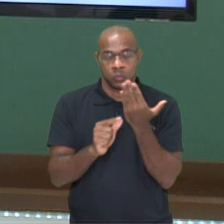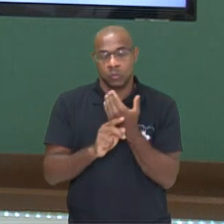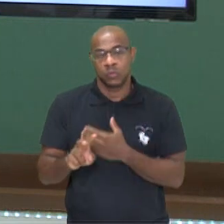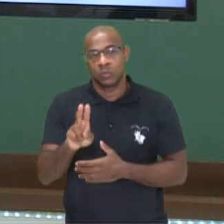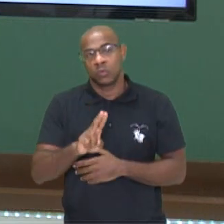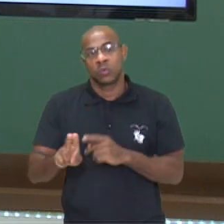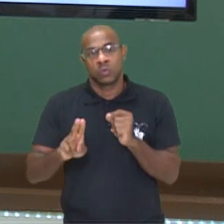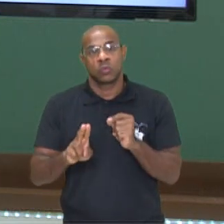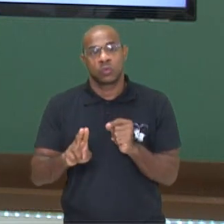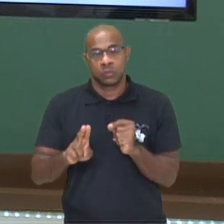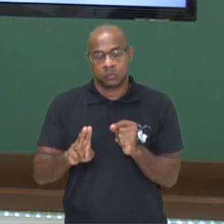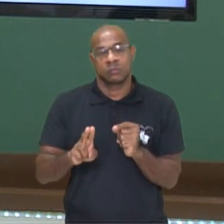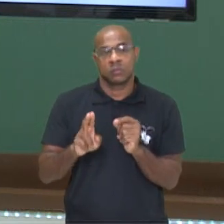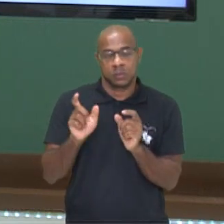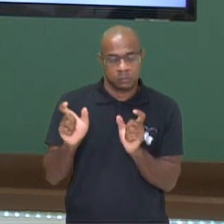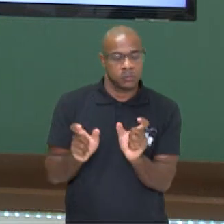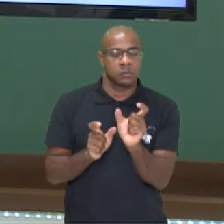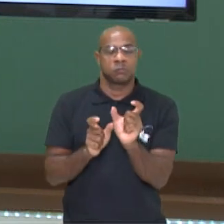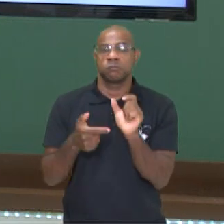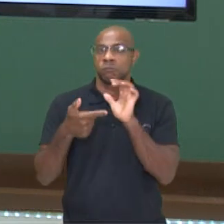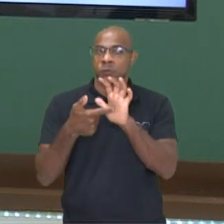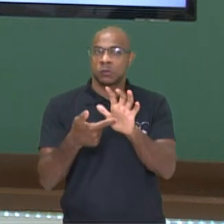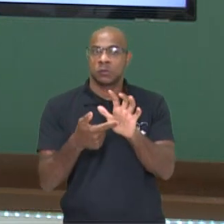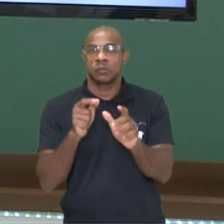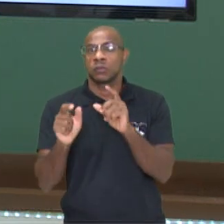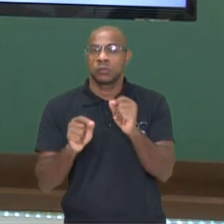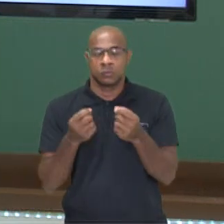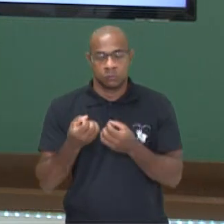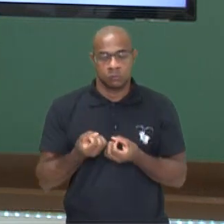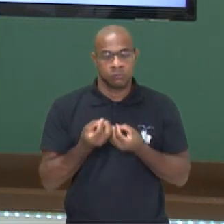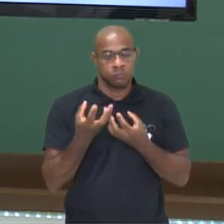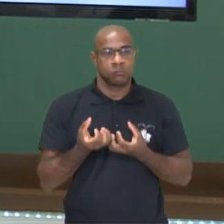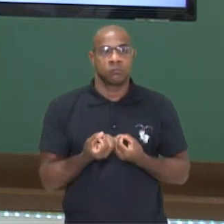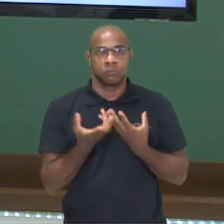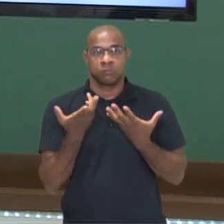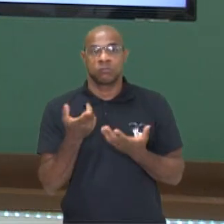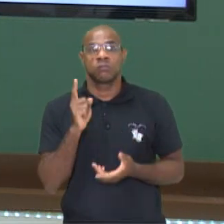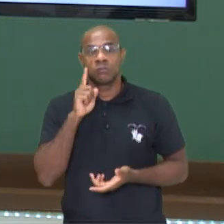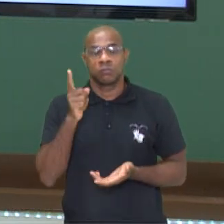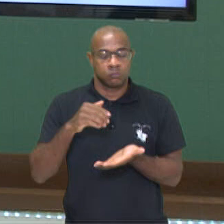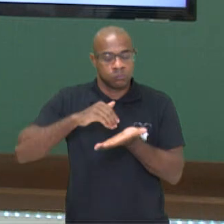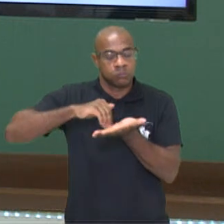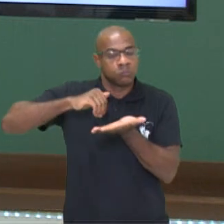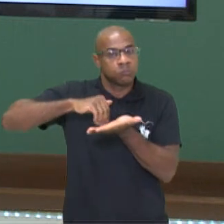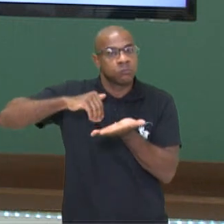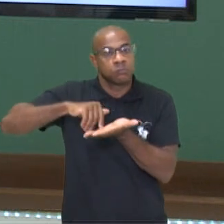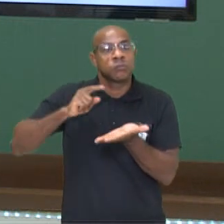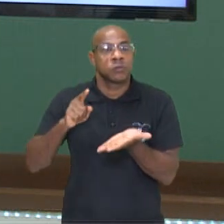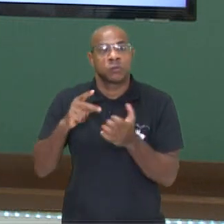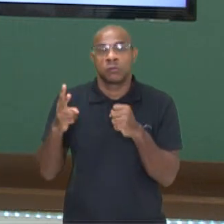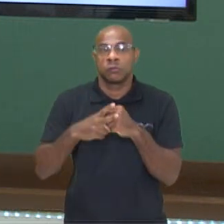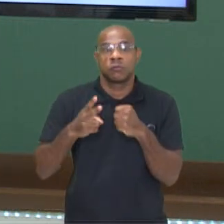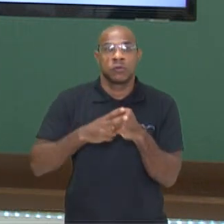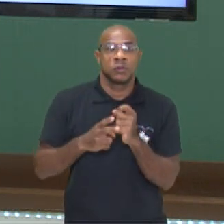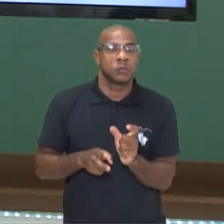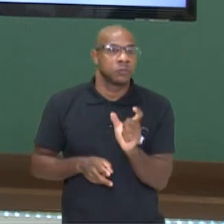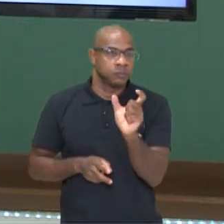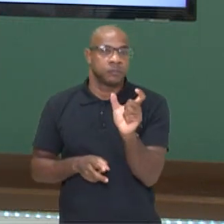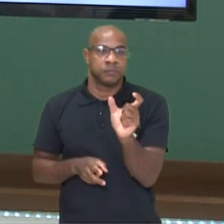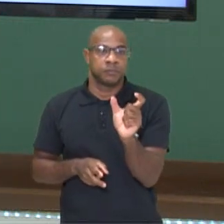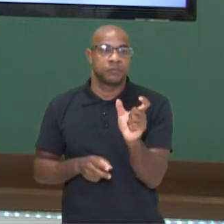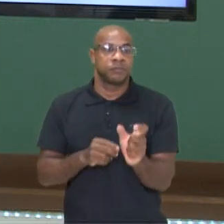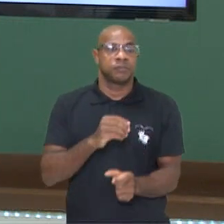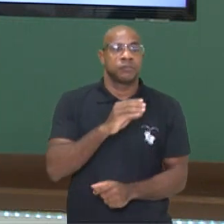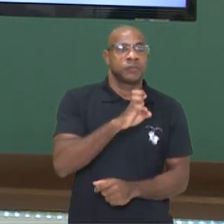eu lírico falasse esses versos, ele omitiu o verbo. Mas nós sabemos, o